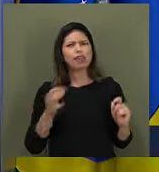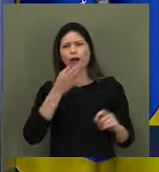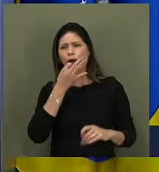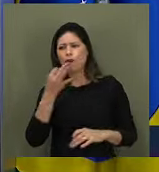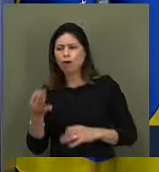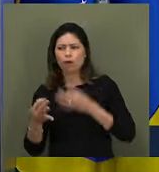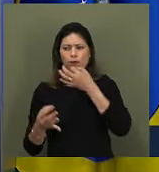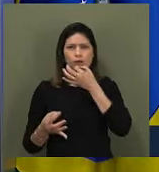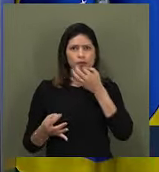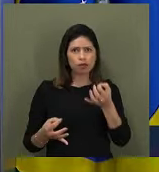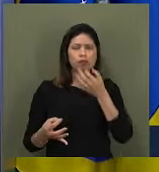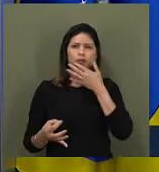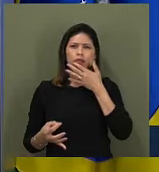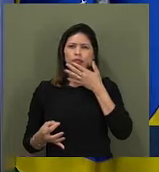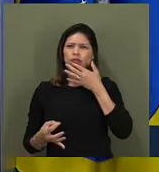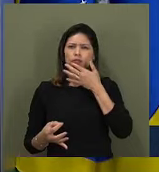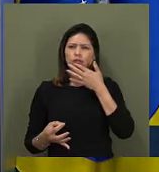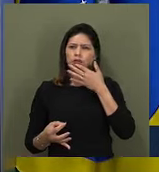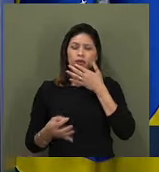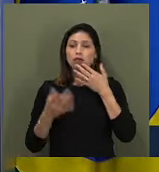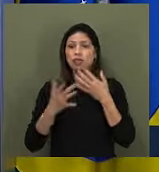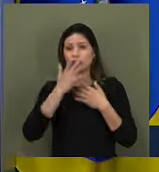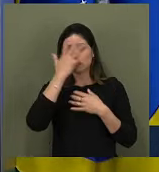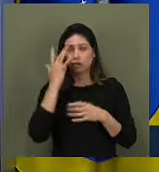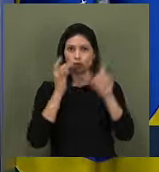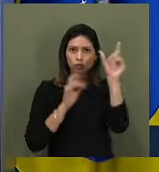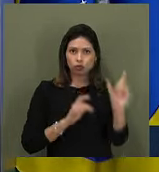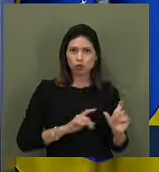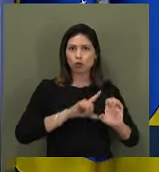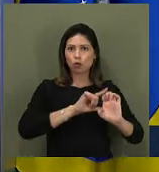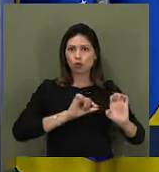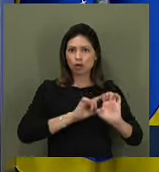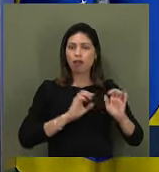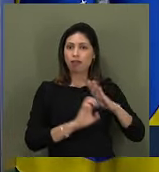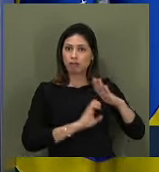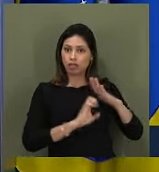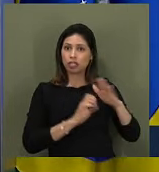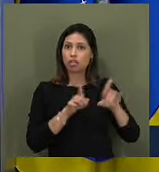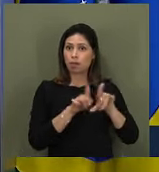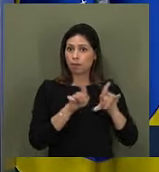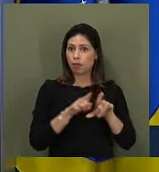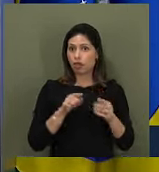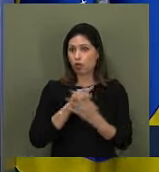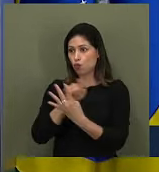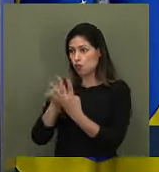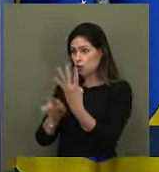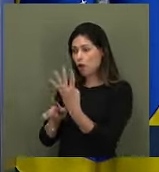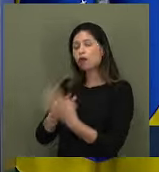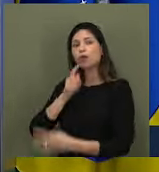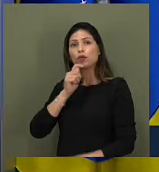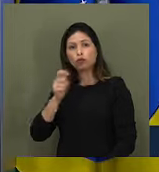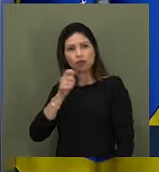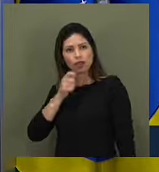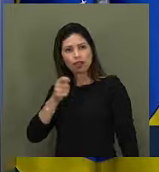eh desse grande empresário e desses jornalistas que tiveram a coragem de revelar as